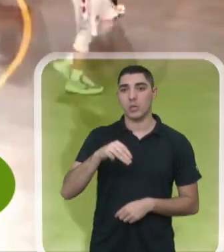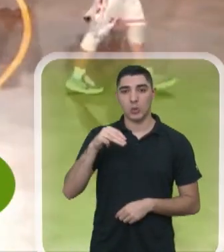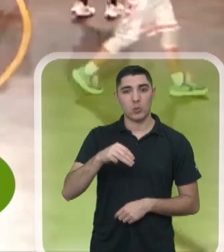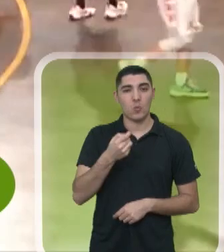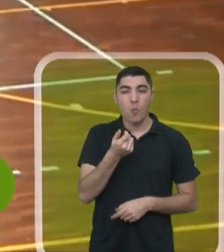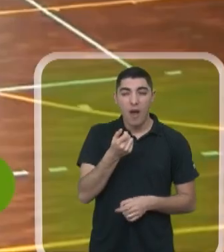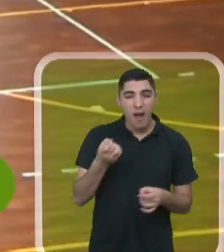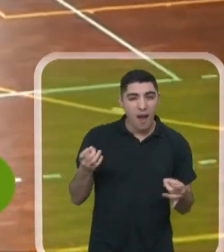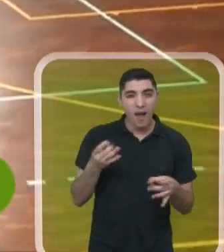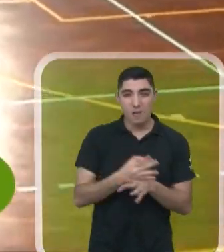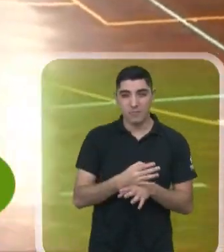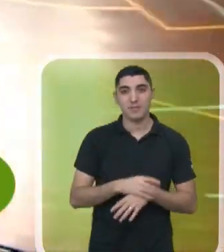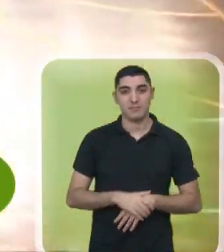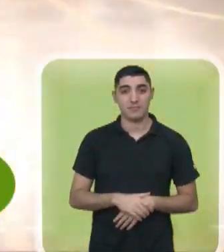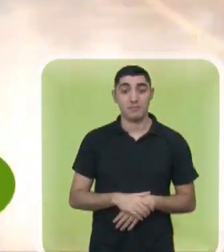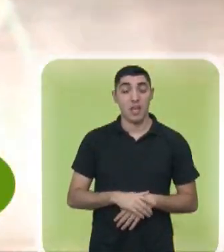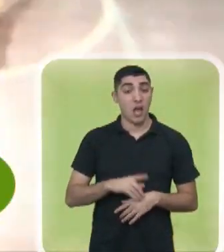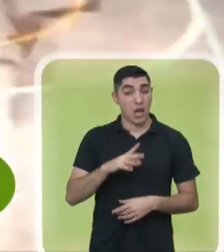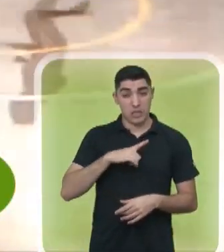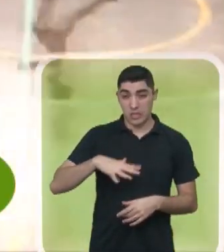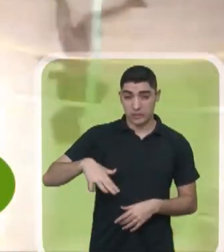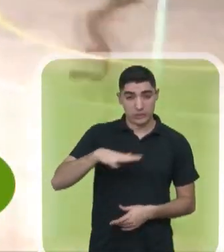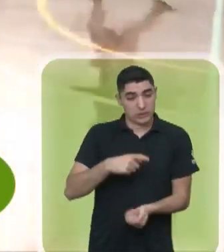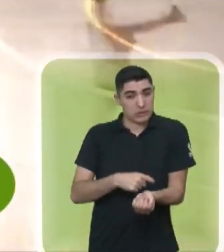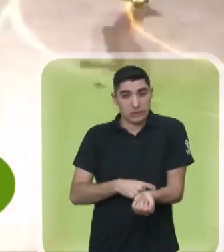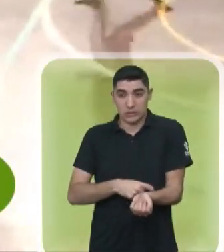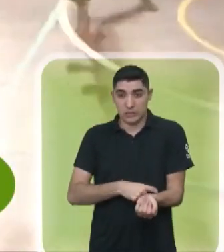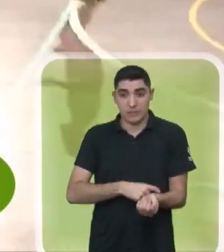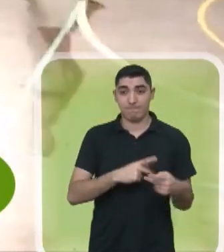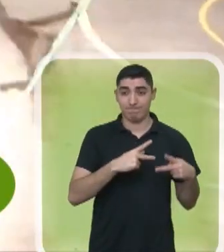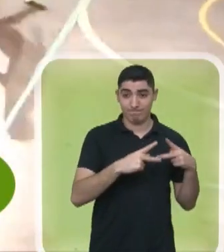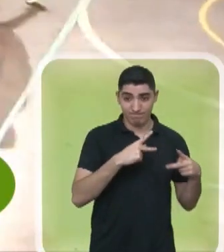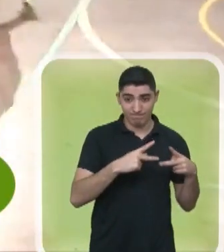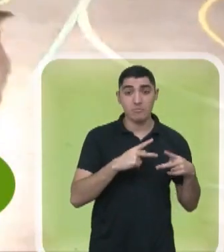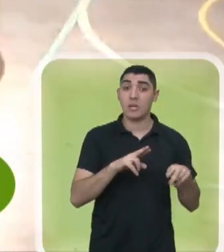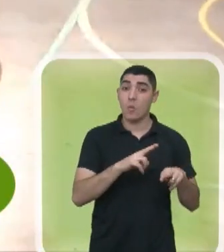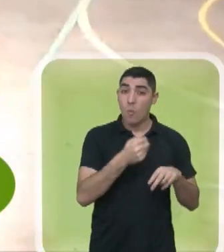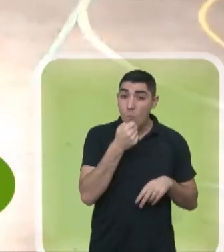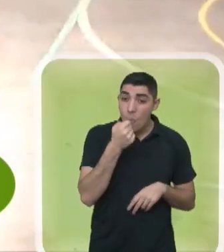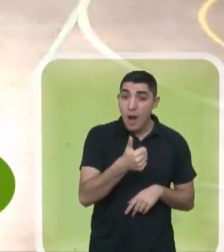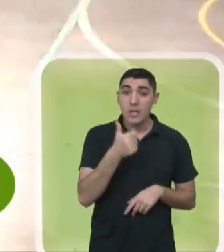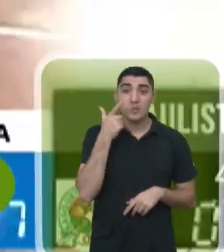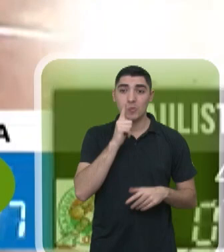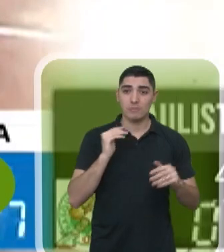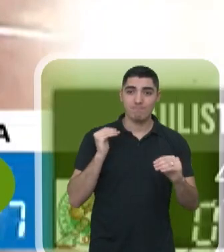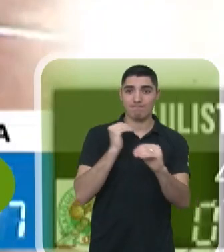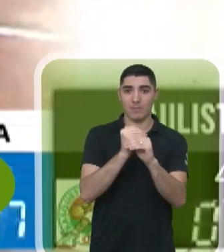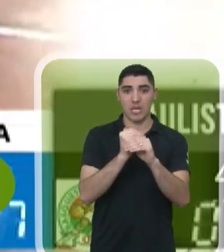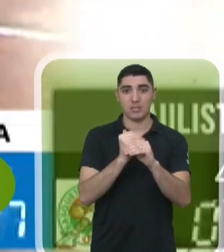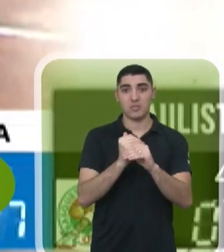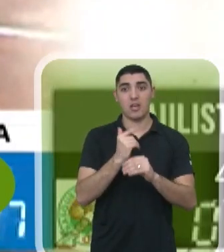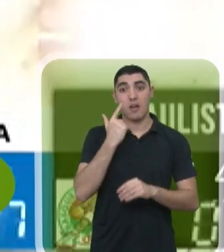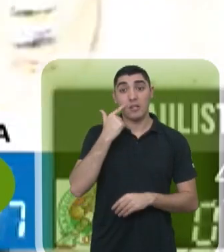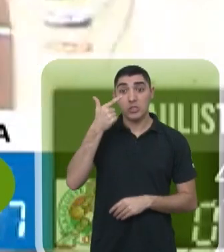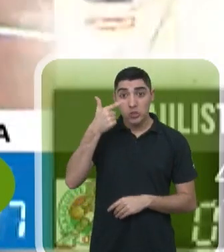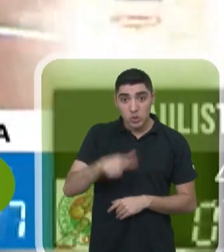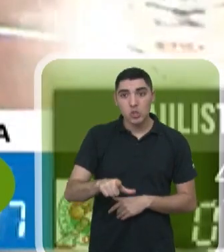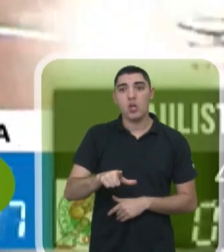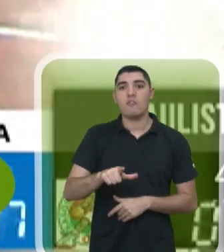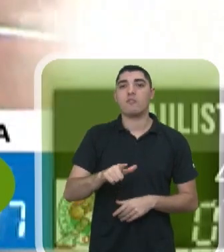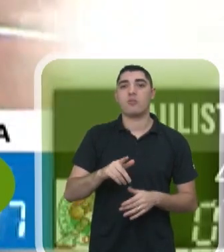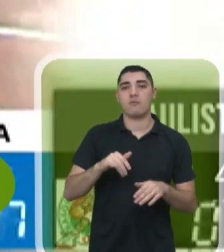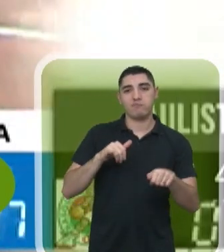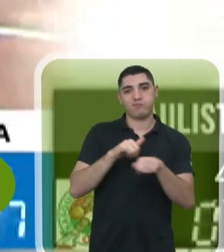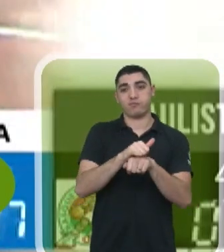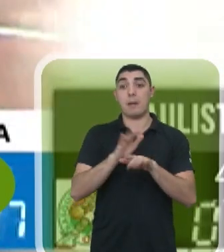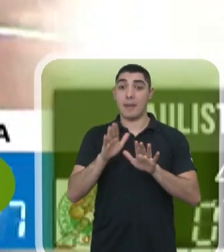acabar a partida. O clima estava tenso, o São José inclusive teve a chance do empate, depois de outra falta técnica,